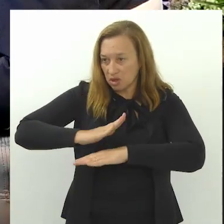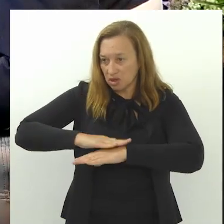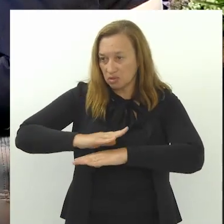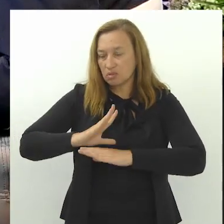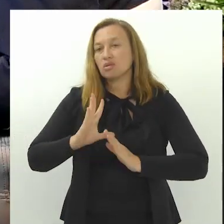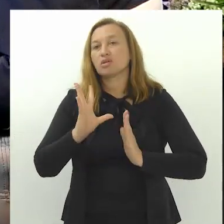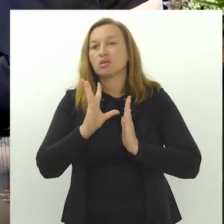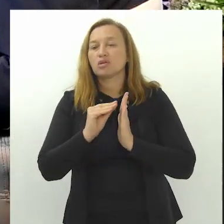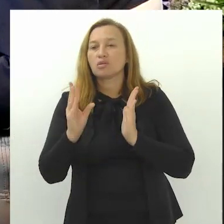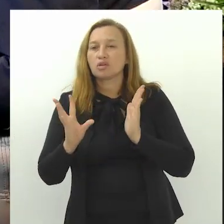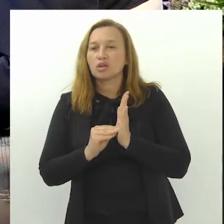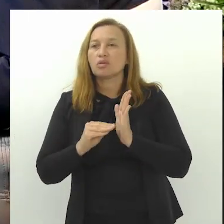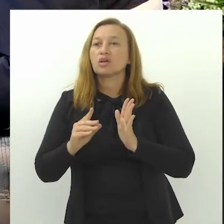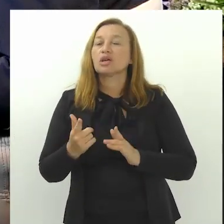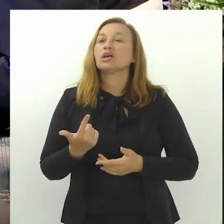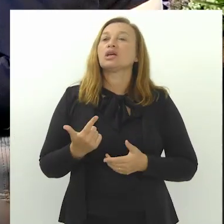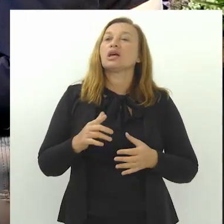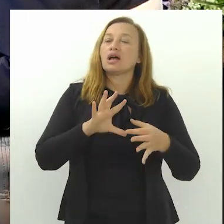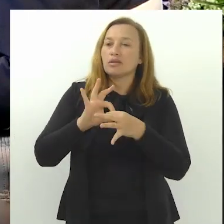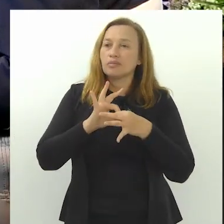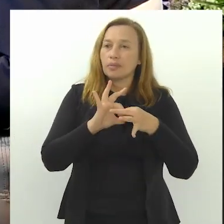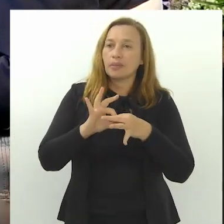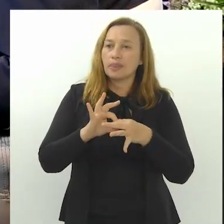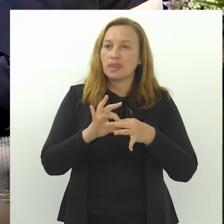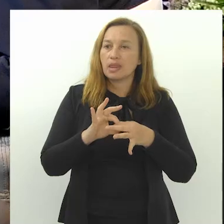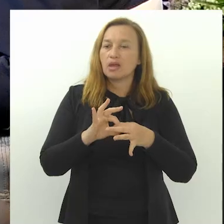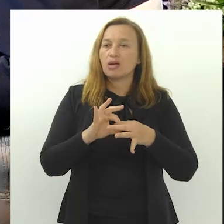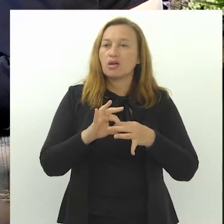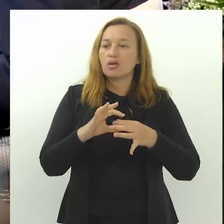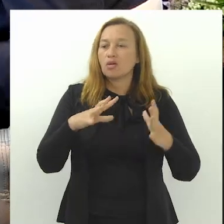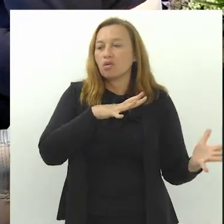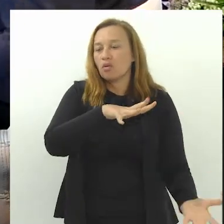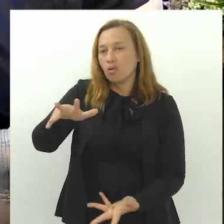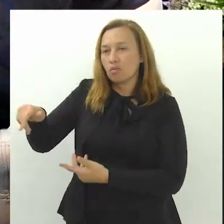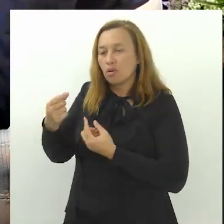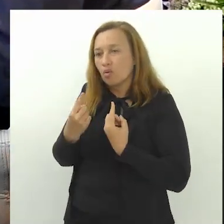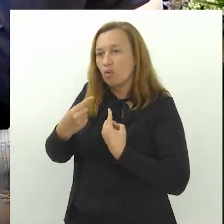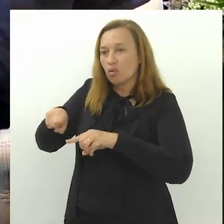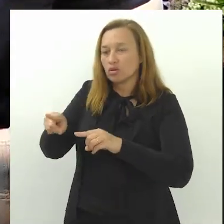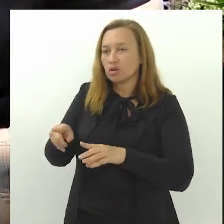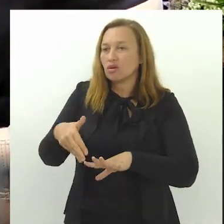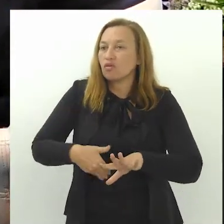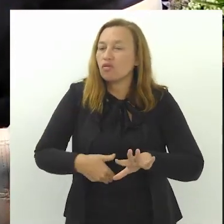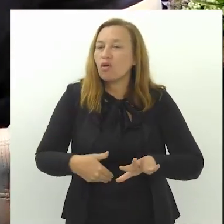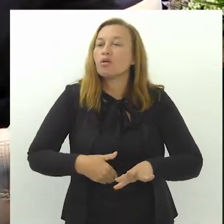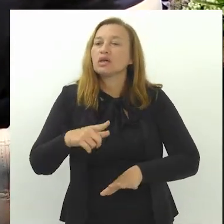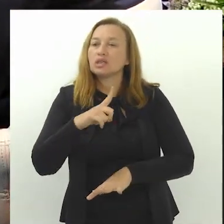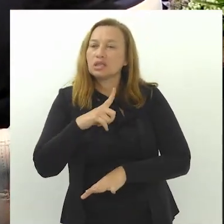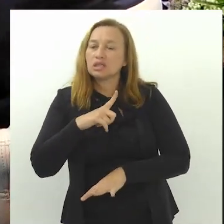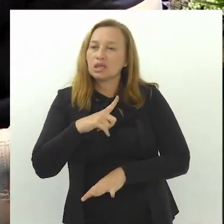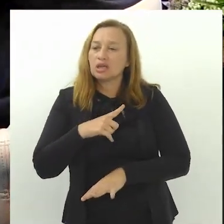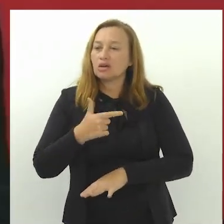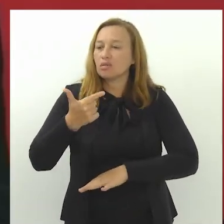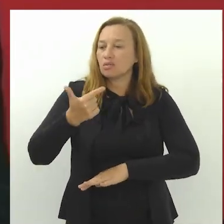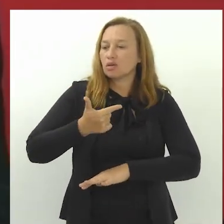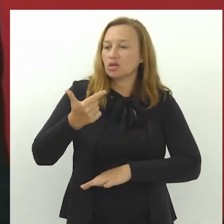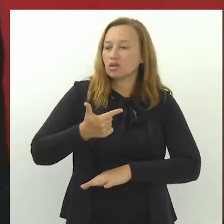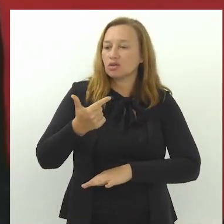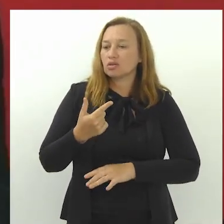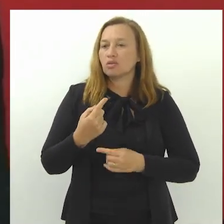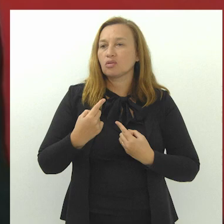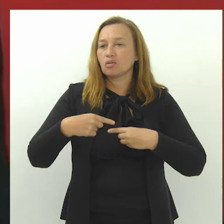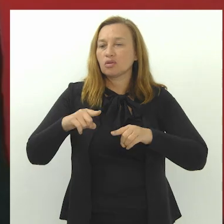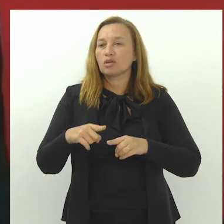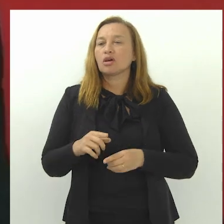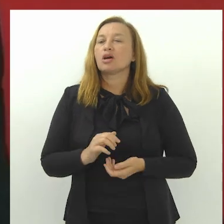é o conteúdo, né? Porque além da Aliança Global contra a Fome, também havia o eixo 2